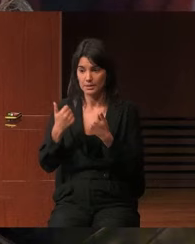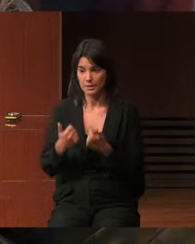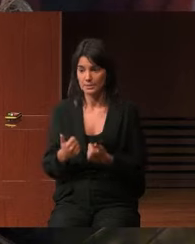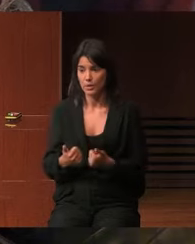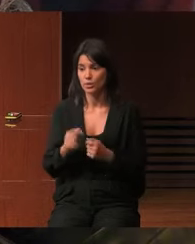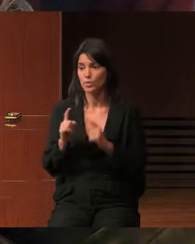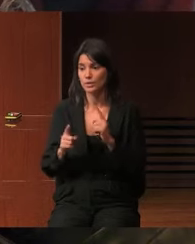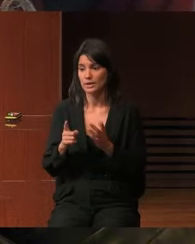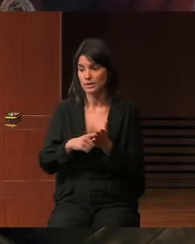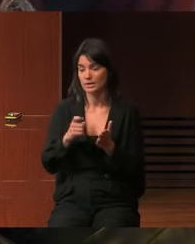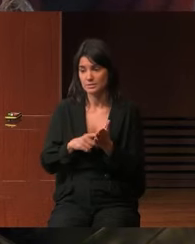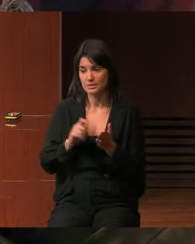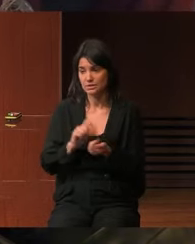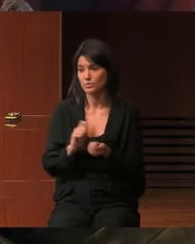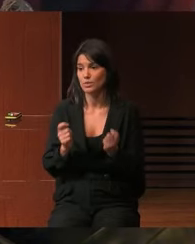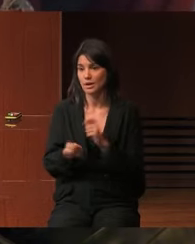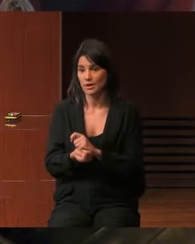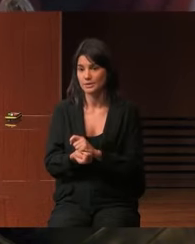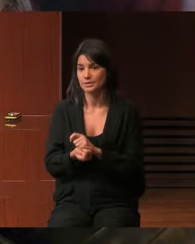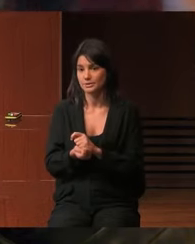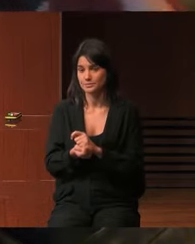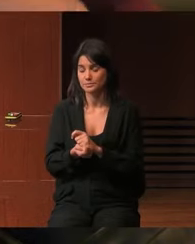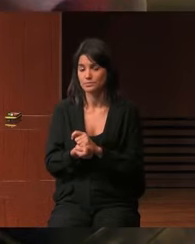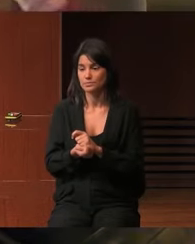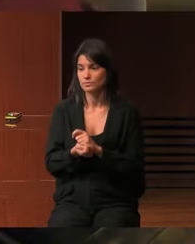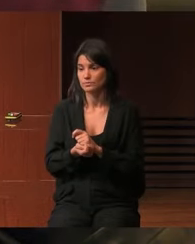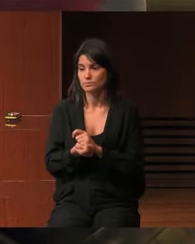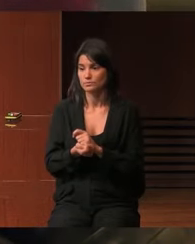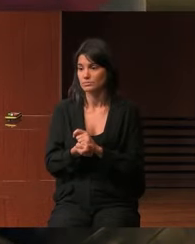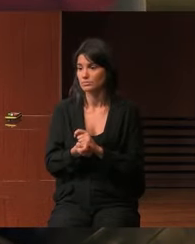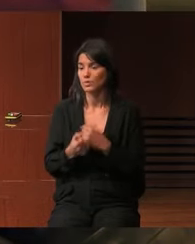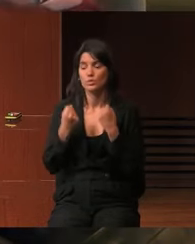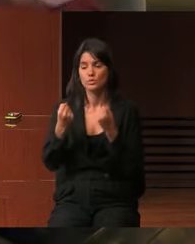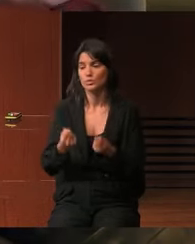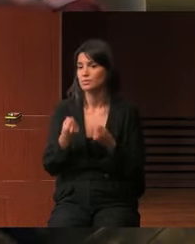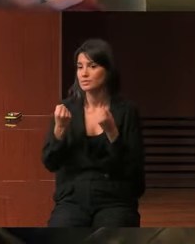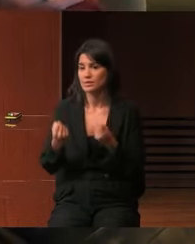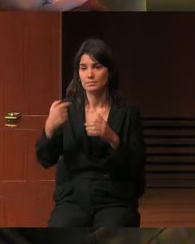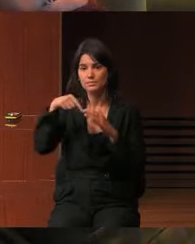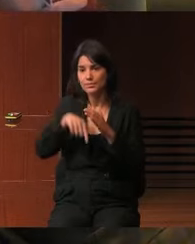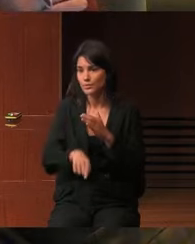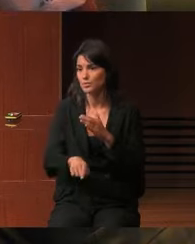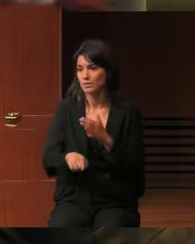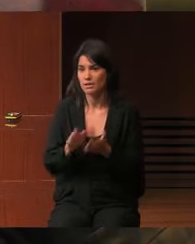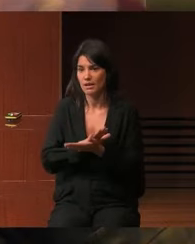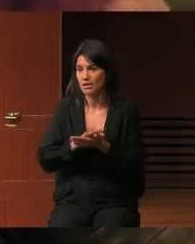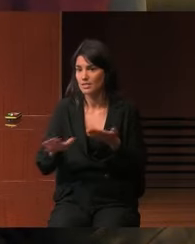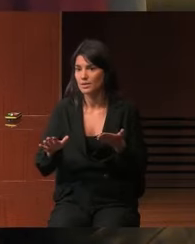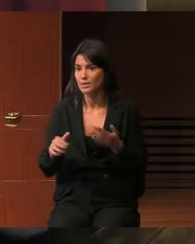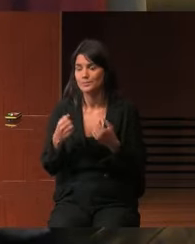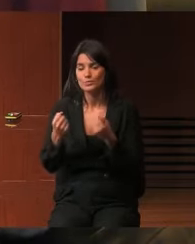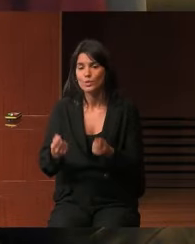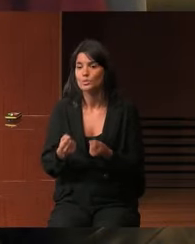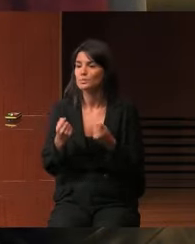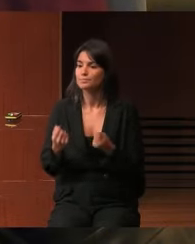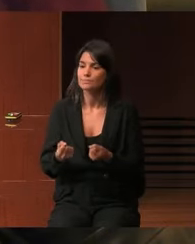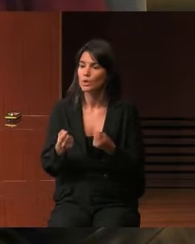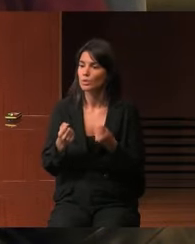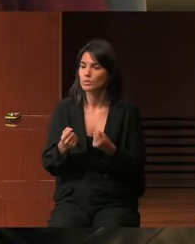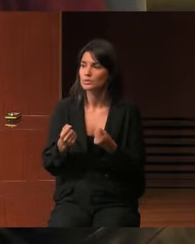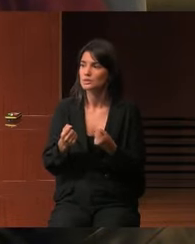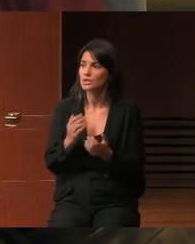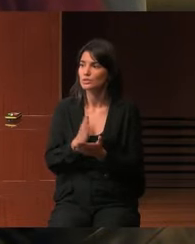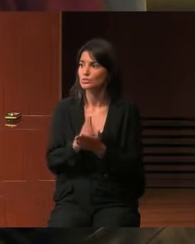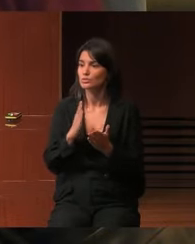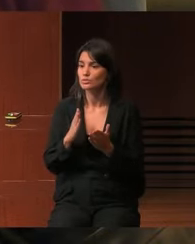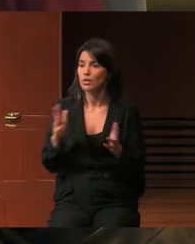naquilo que é necessário alterar, não se consegue aprofundar nada, não se consegue ser mais do